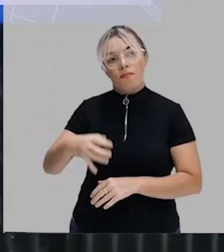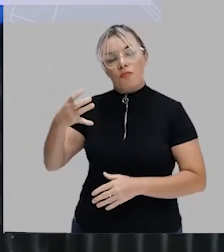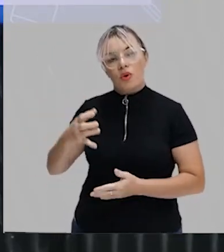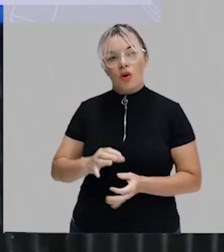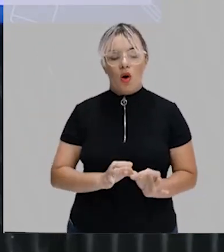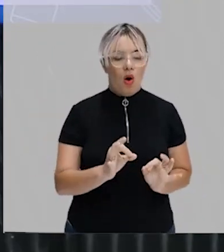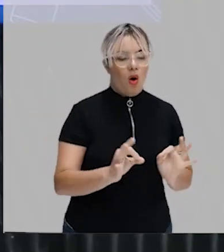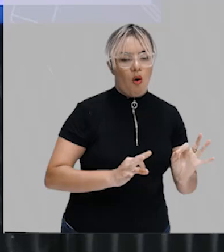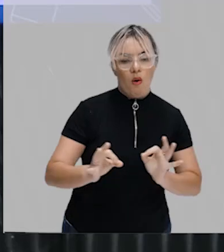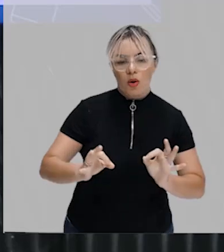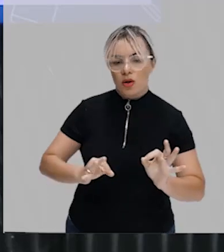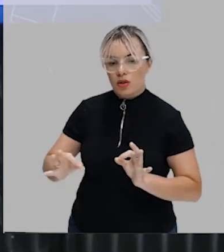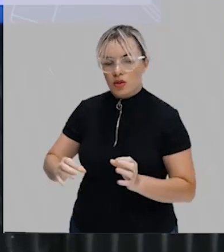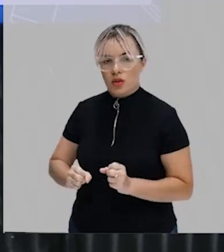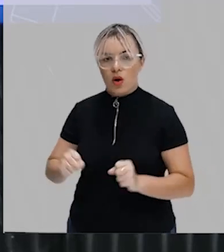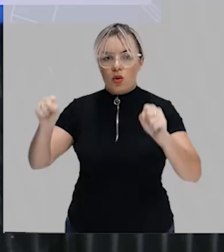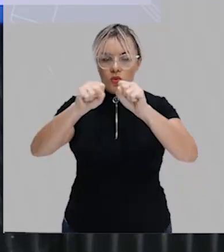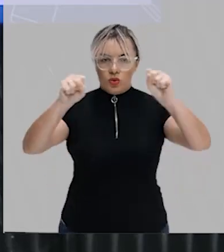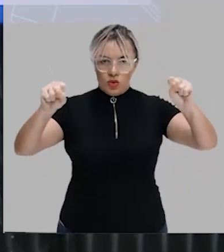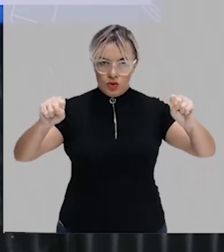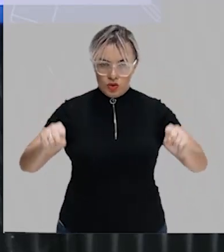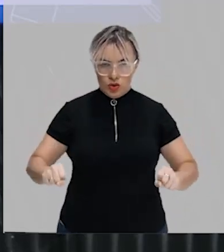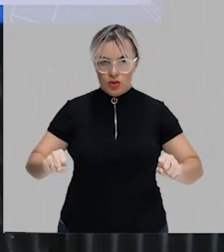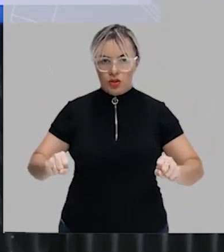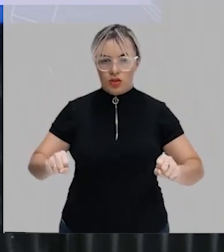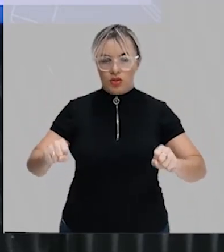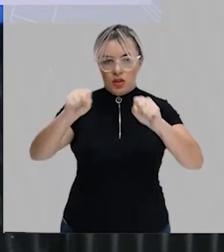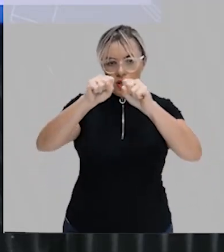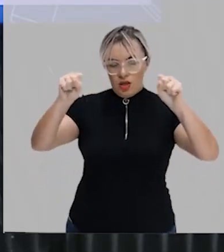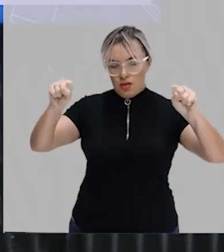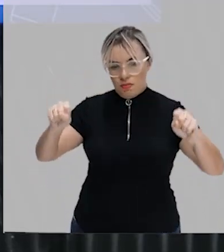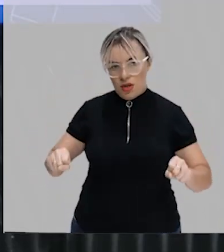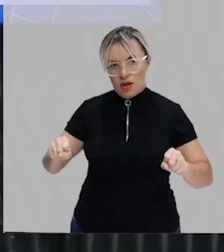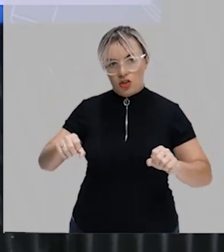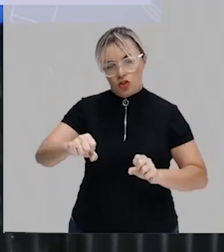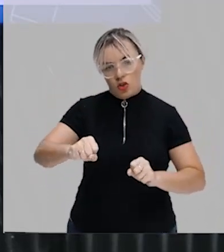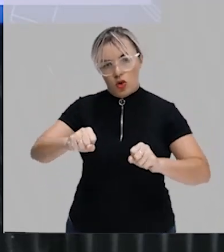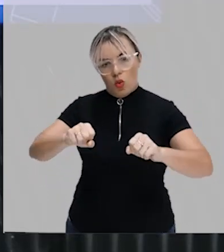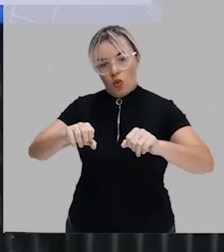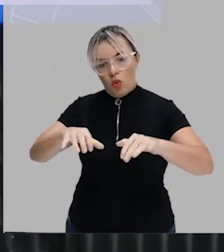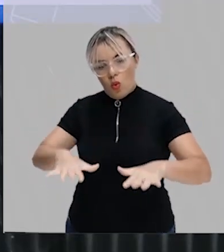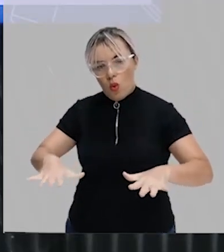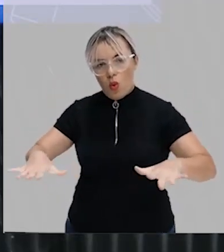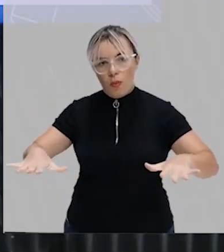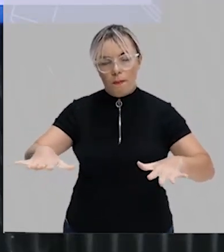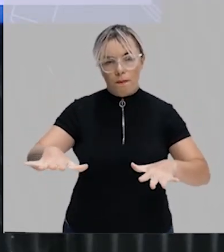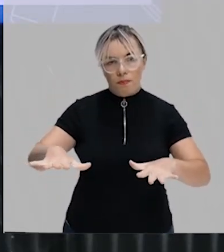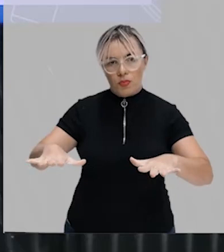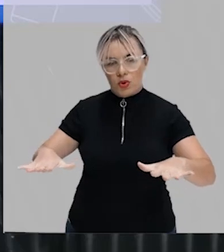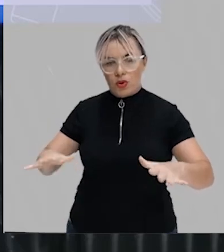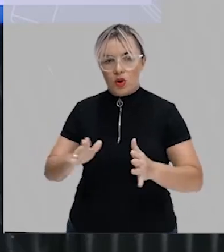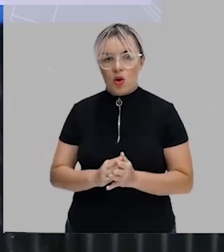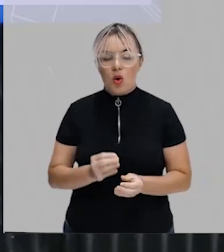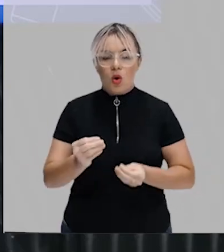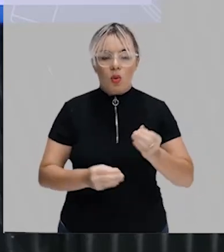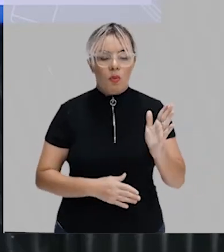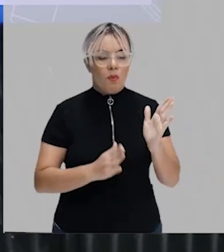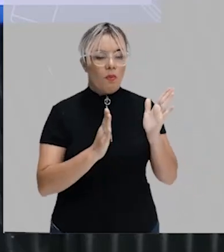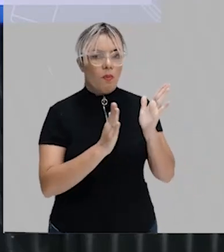montar um sistema colonial. Ele monta um sistema colonial, ou seja, ele monta um pacto